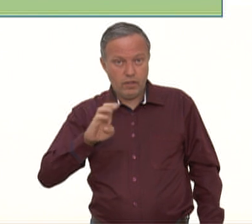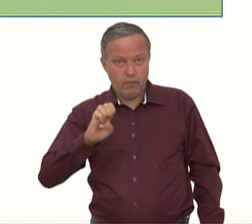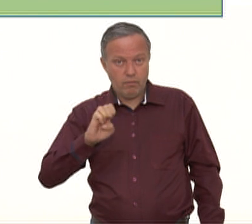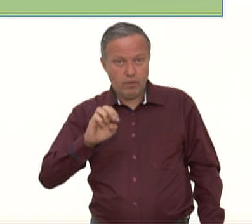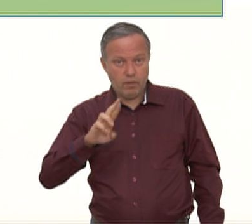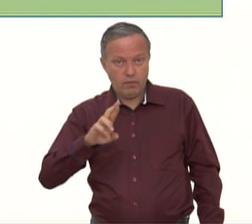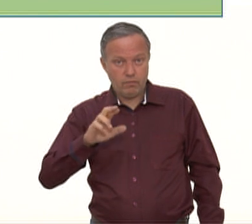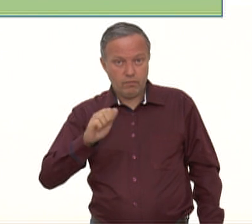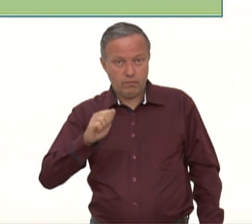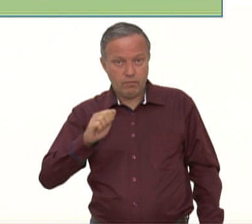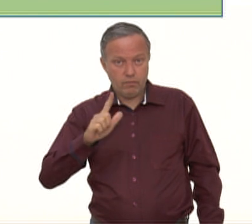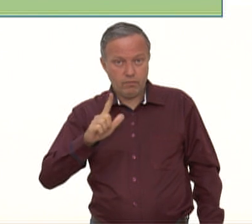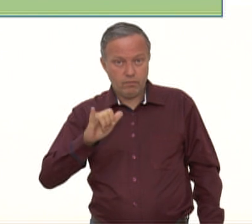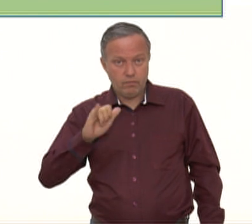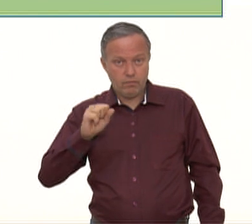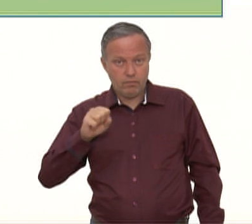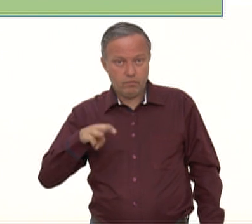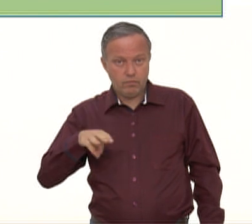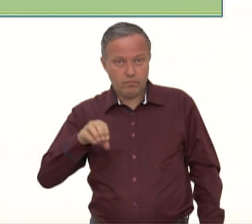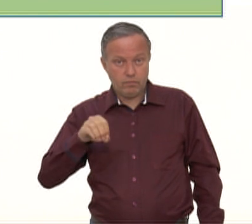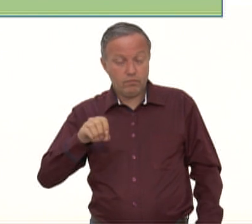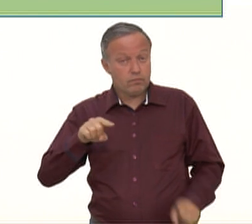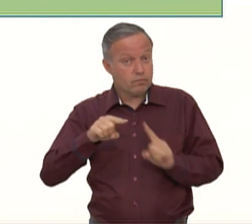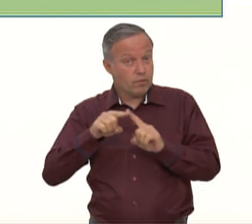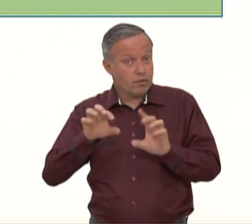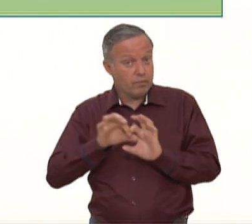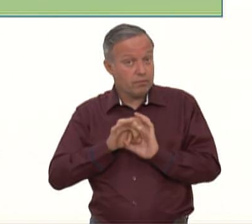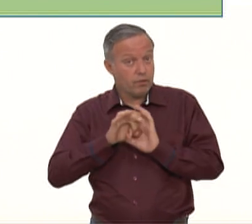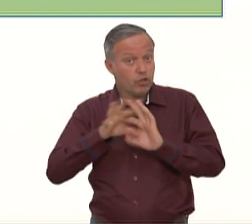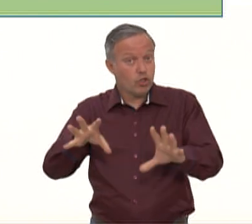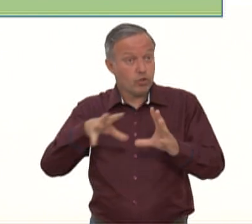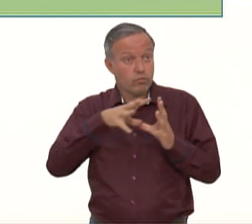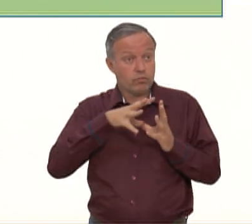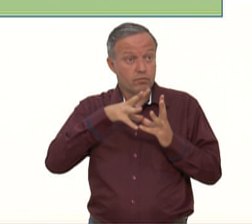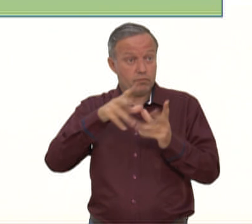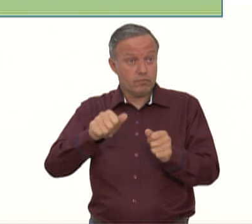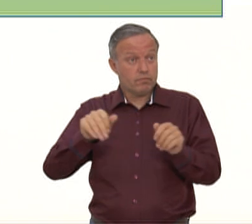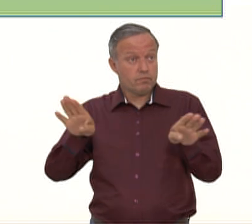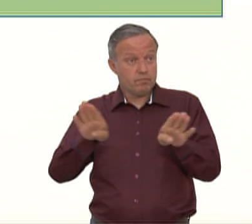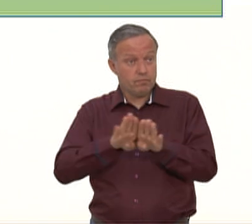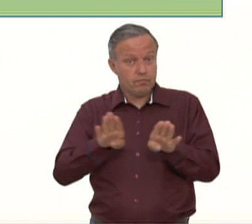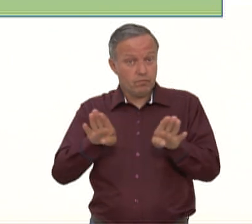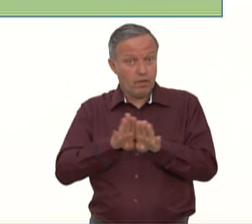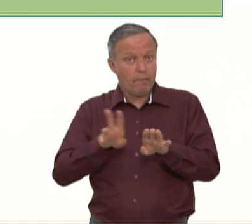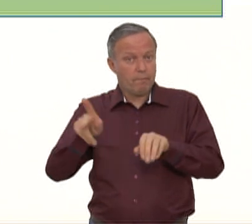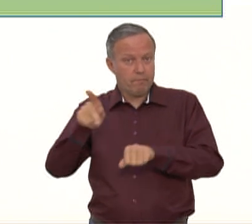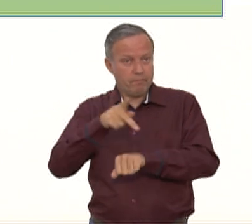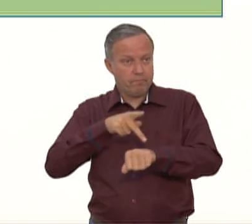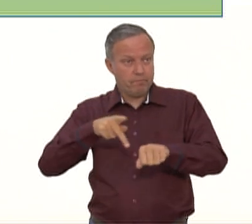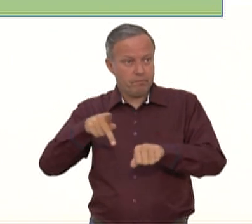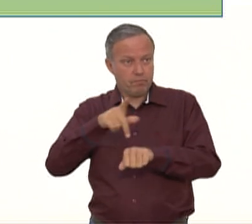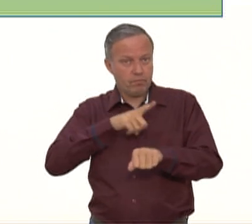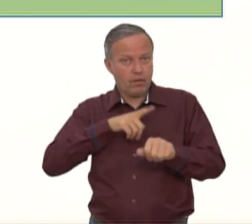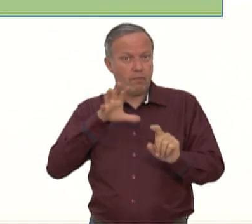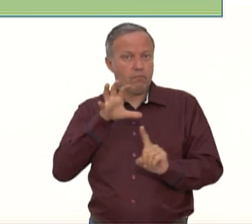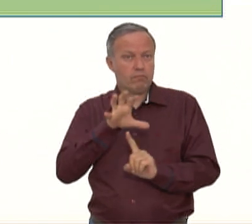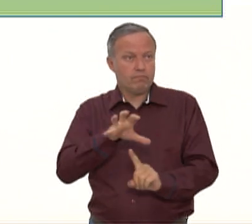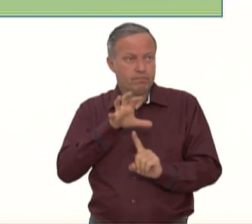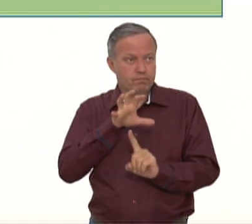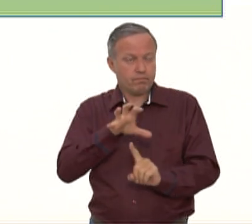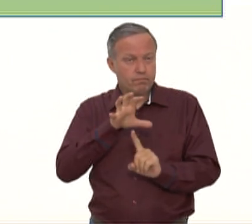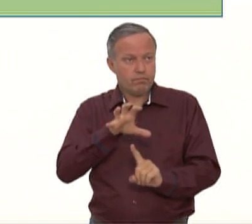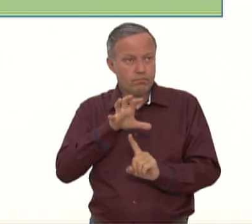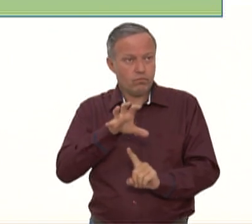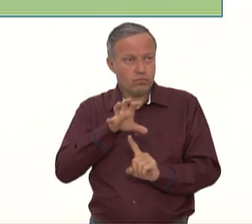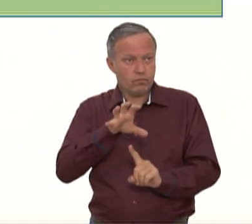se expandiu para quase todo o mundo. E aí eu tenho os países que exercem uma grande influência nas